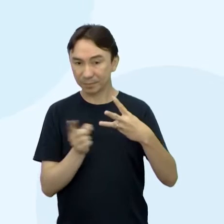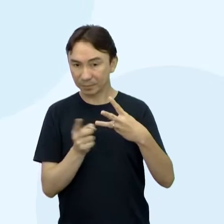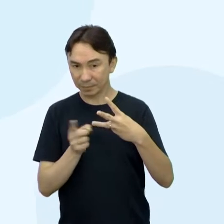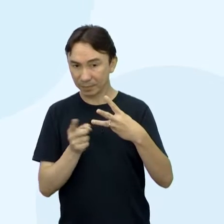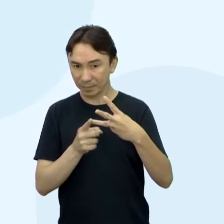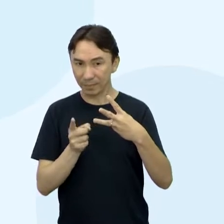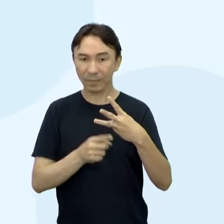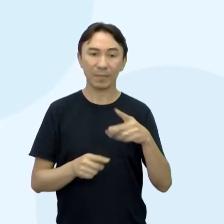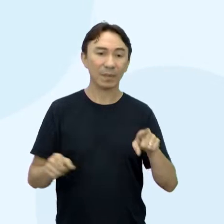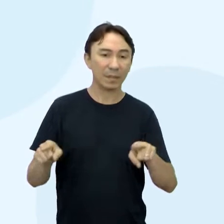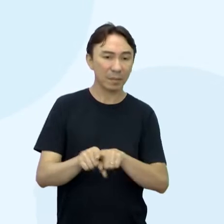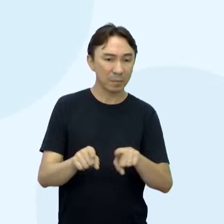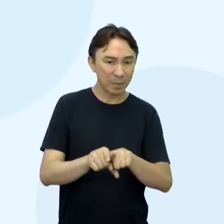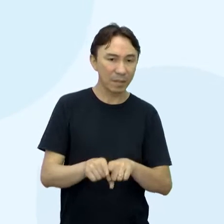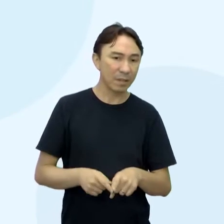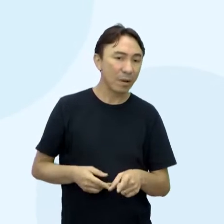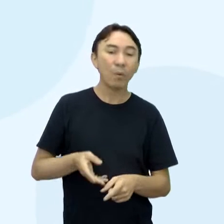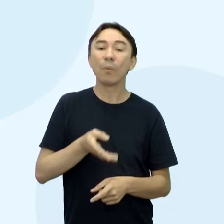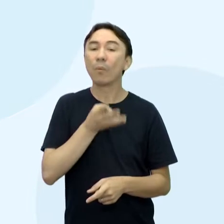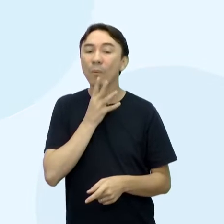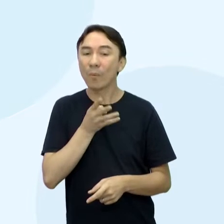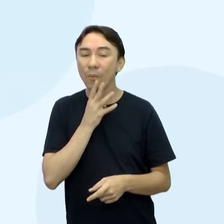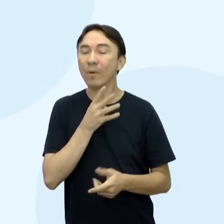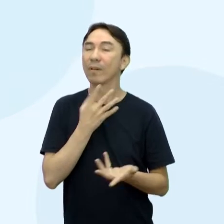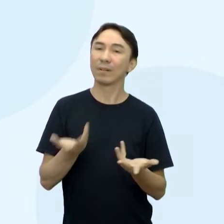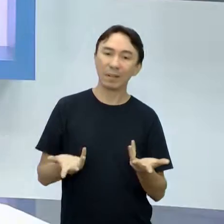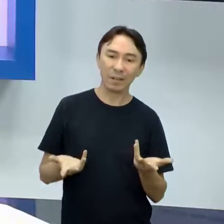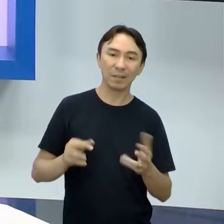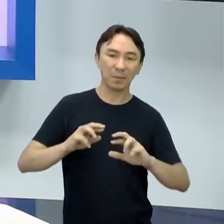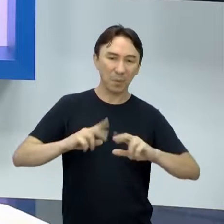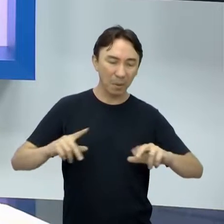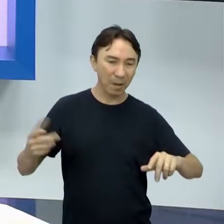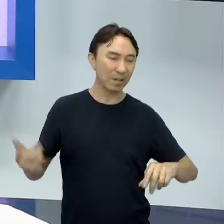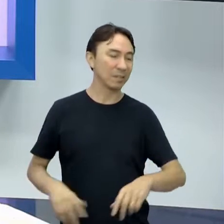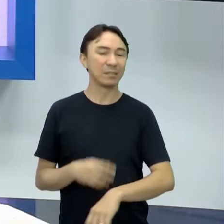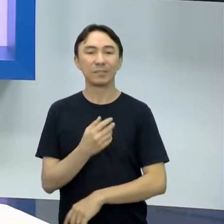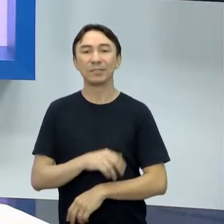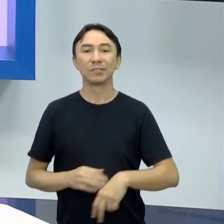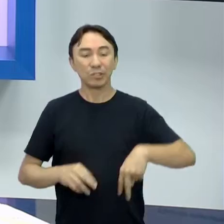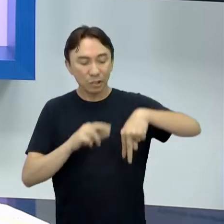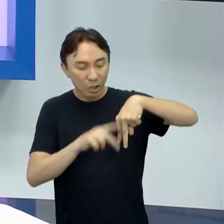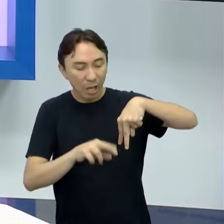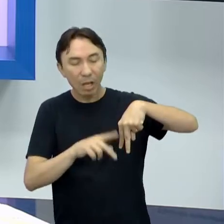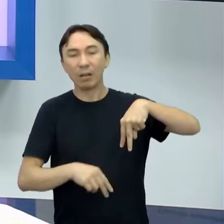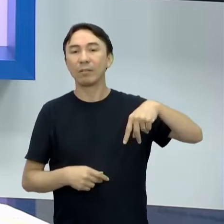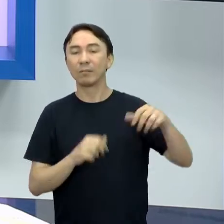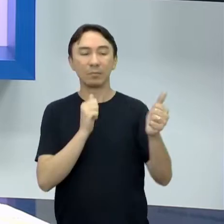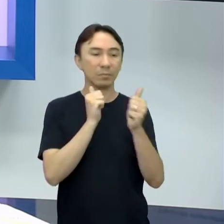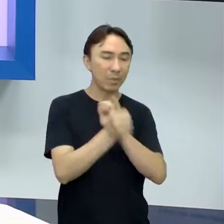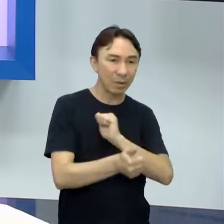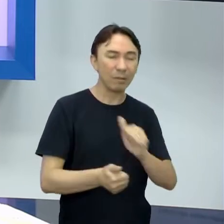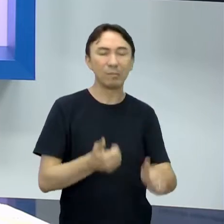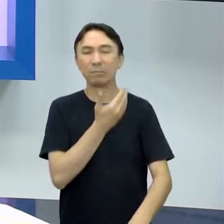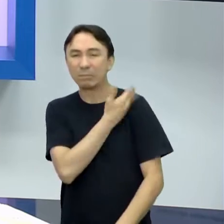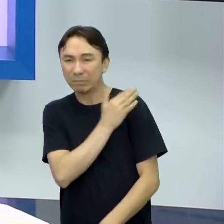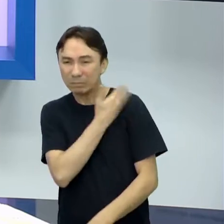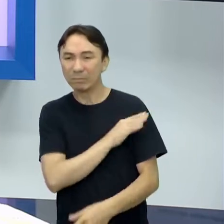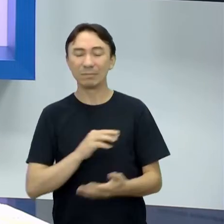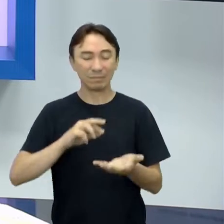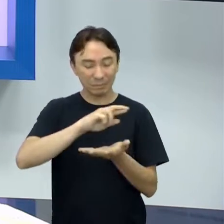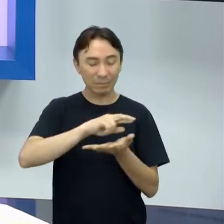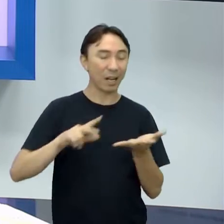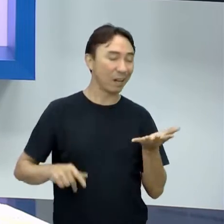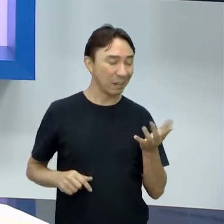preconceito, entre outros. Então aí no final, uma surpresa para todos vocês, um trabalho muito bacana que eu